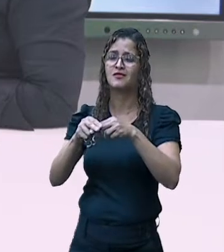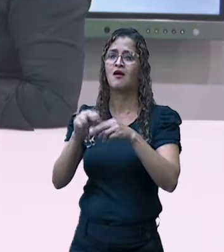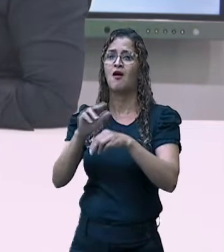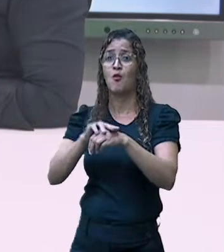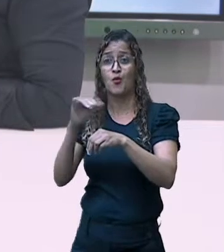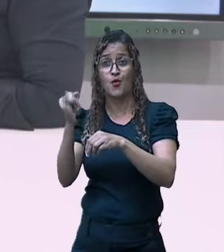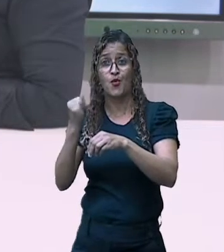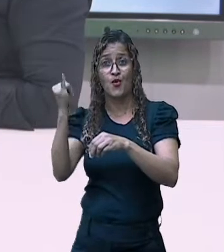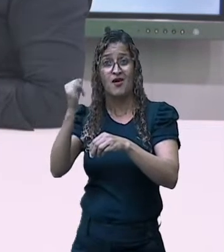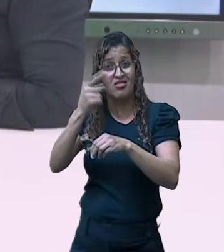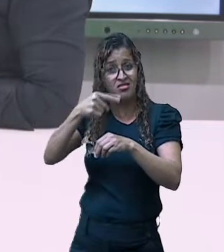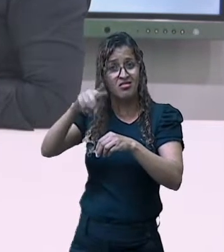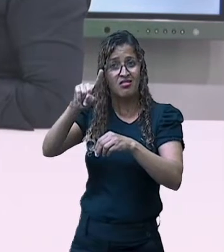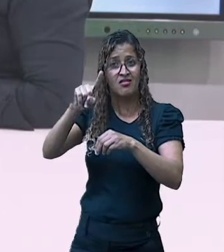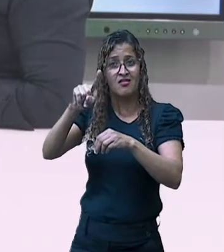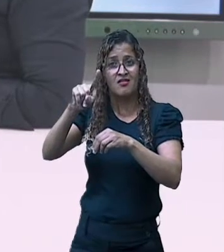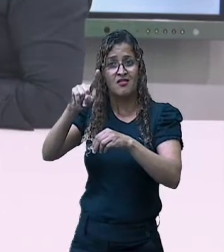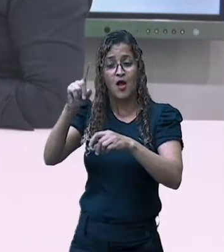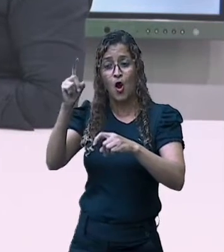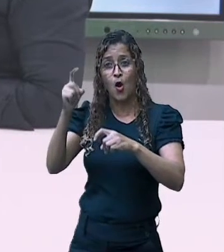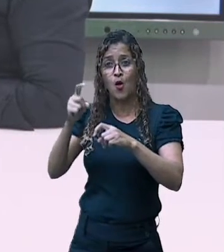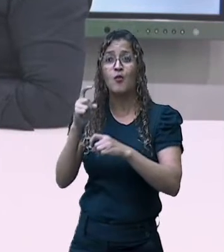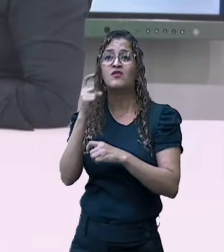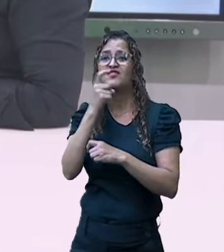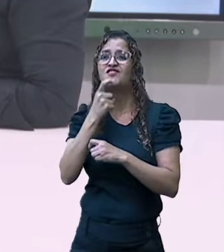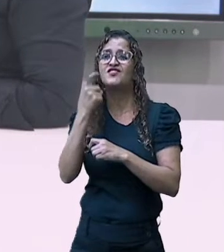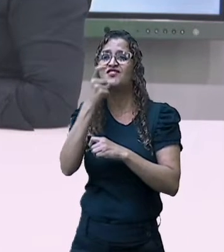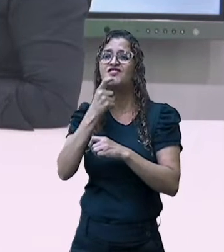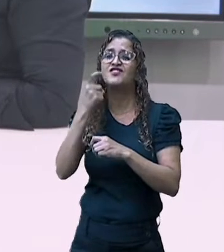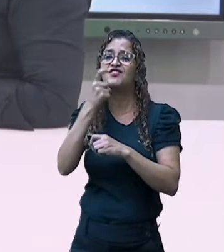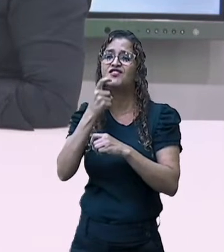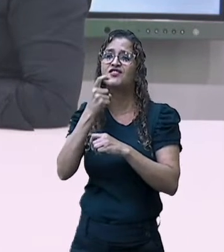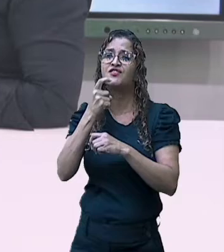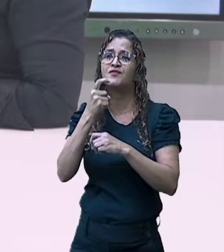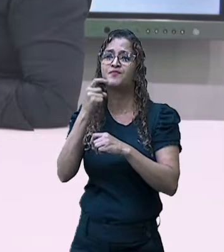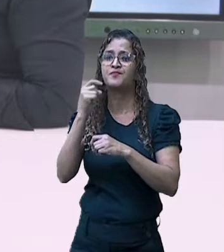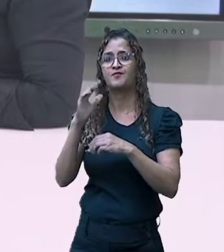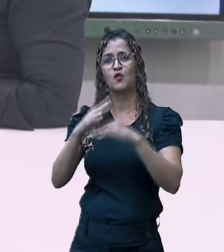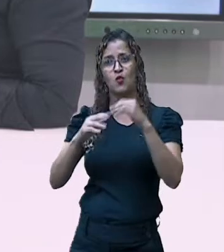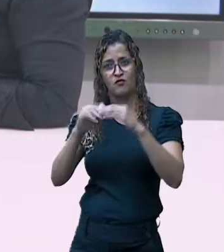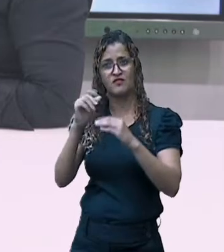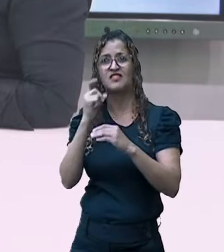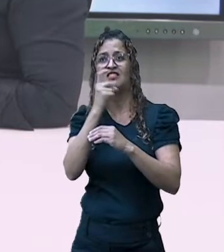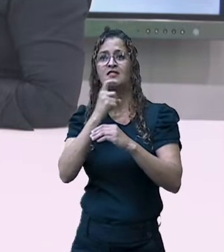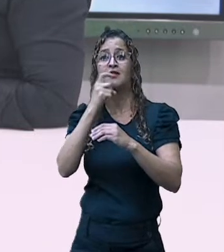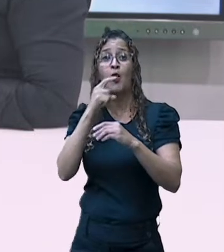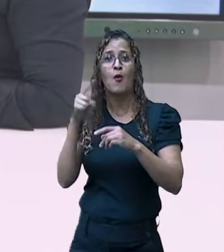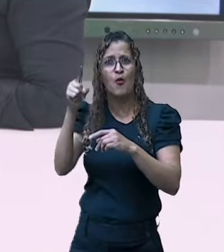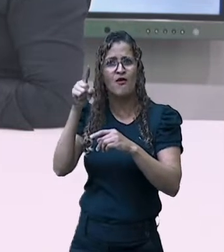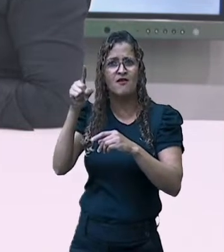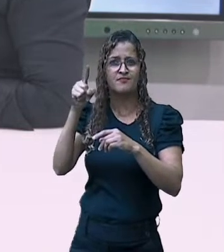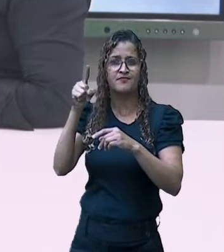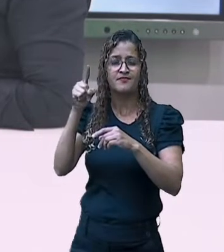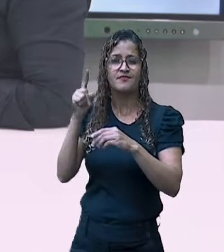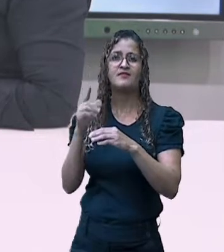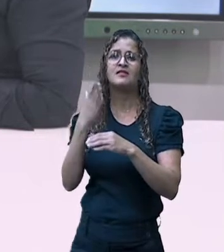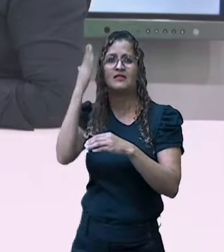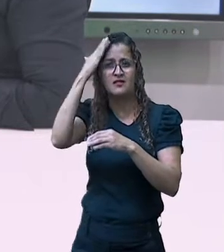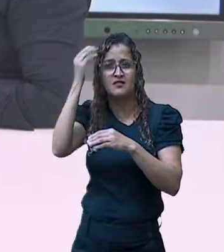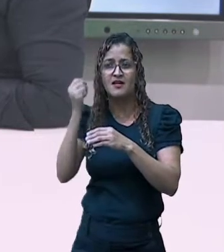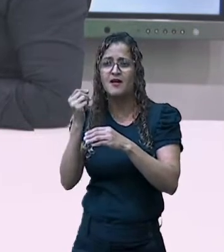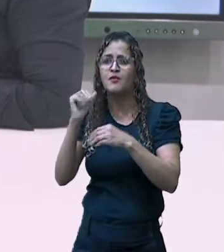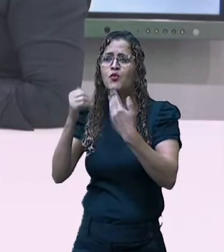dentista é capaz de reconhecer a cárie logo no início. E assim ele pode orientar os